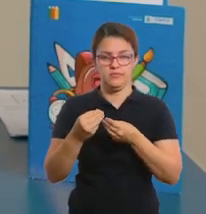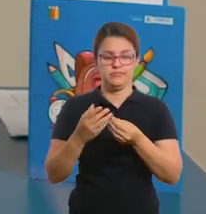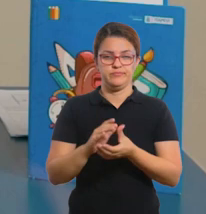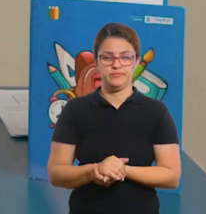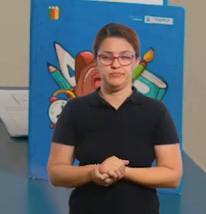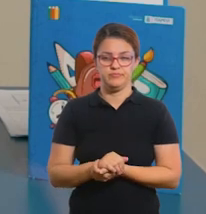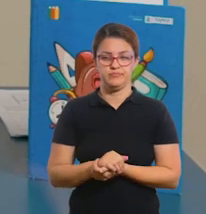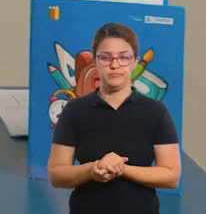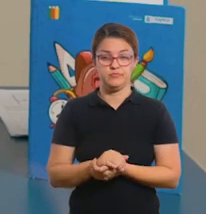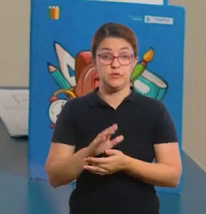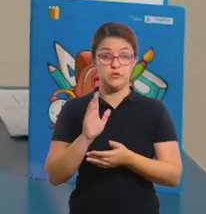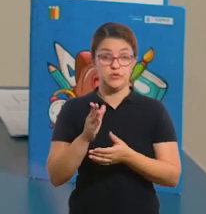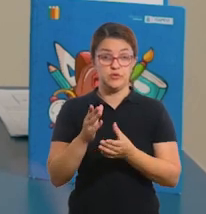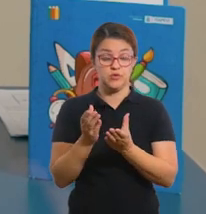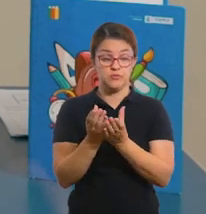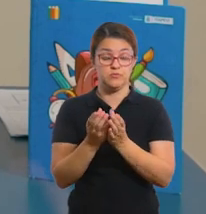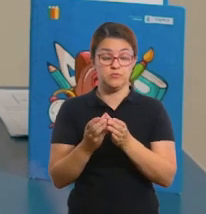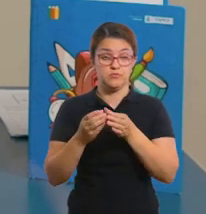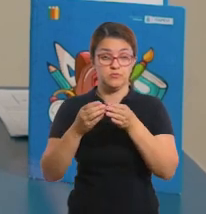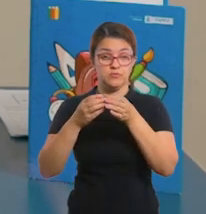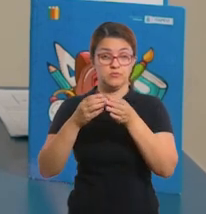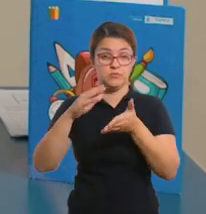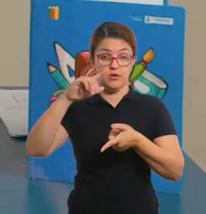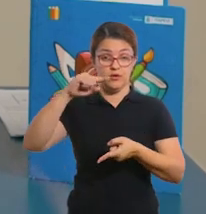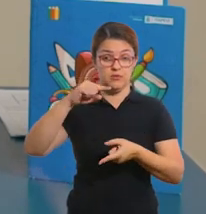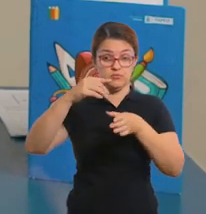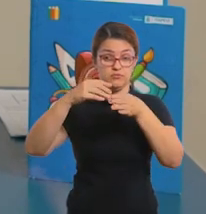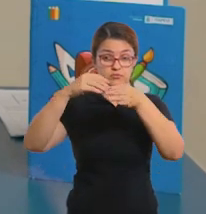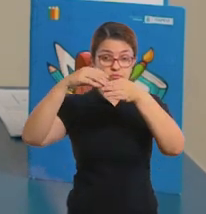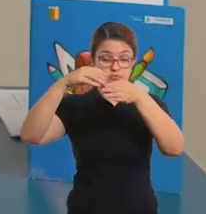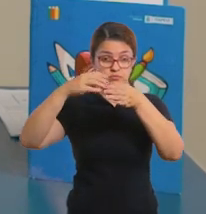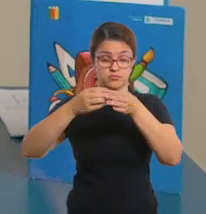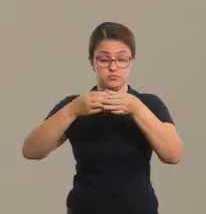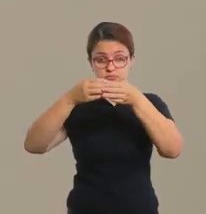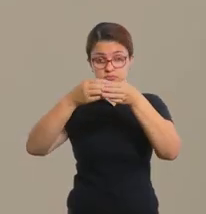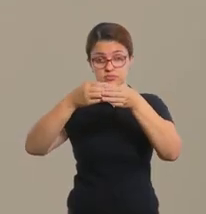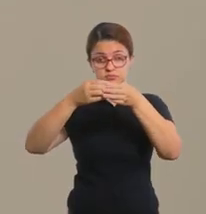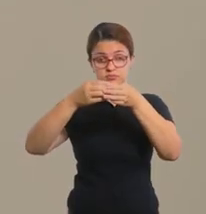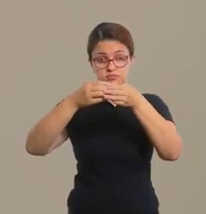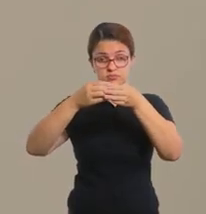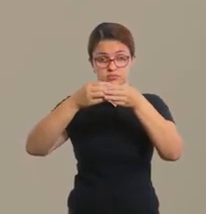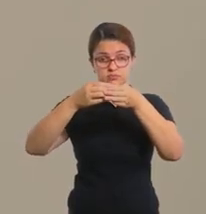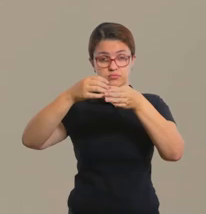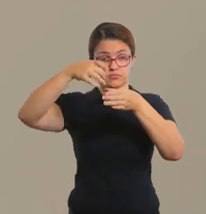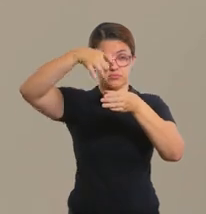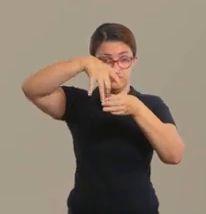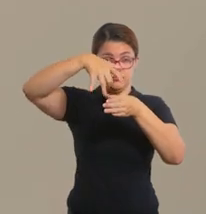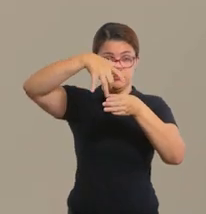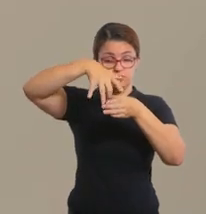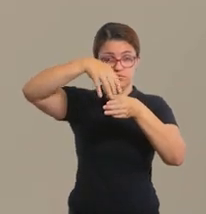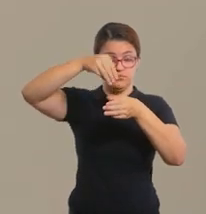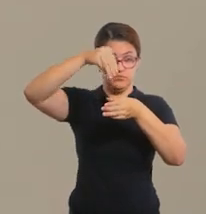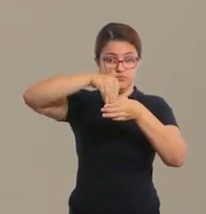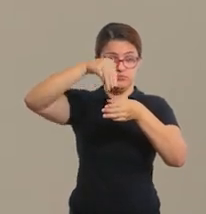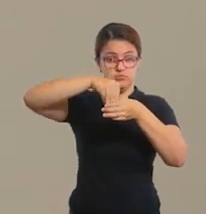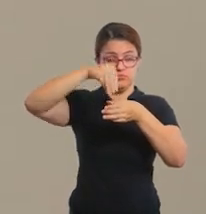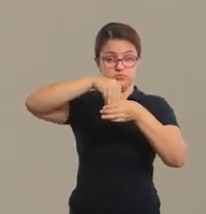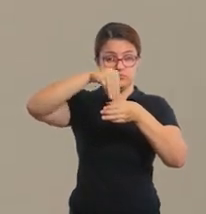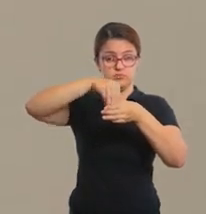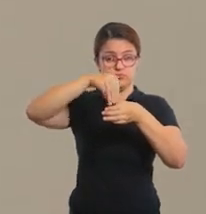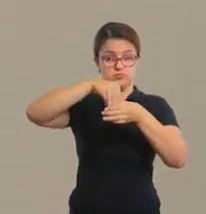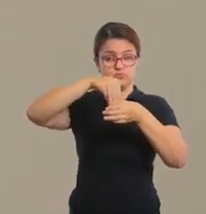vão fazer? Vão pegar a garrafinha já com a gaze, colocar ele lá dentro, pode colocar mais, tá, do que isso.